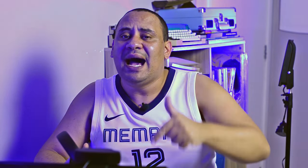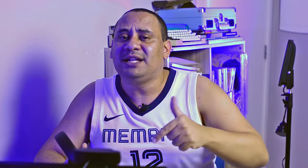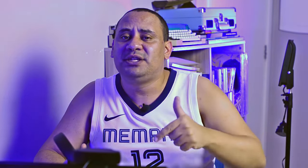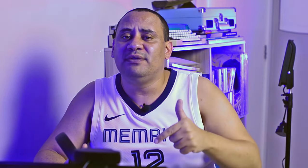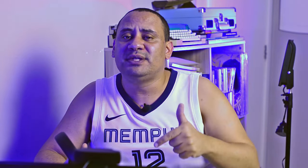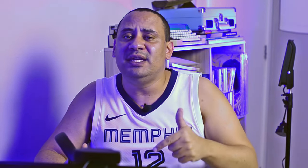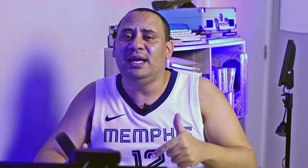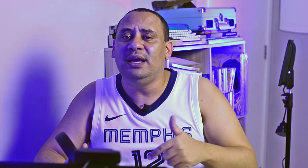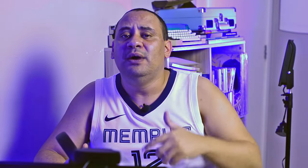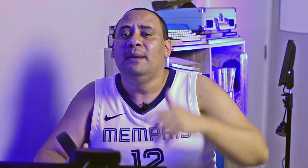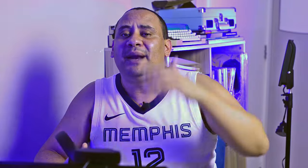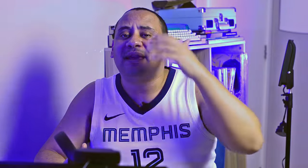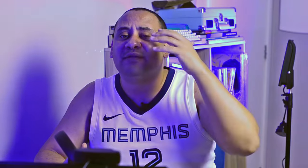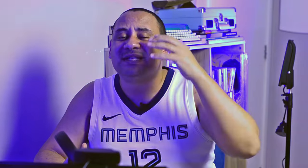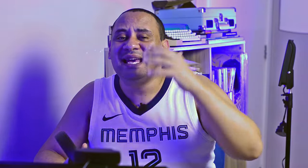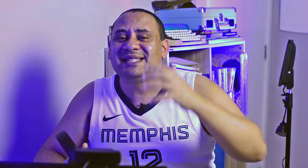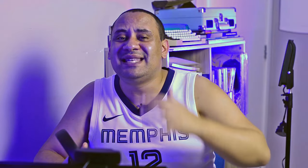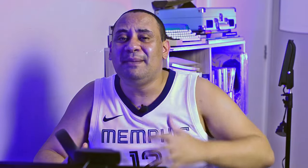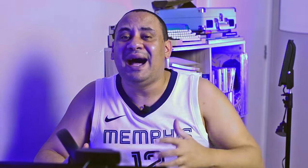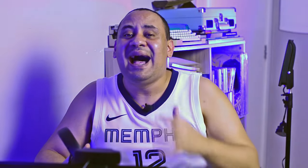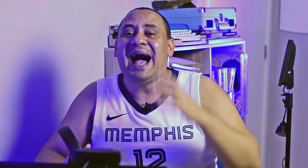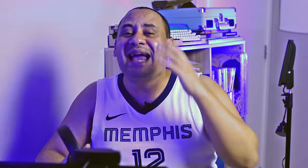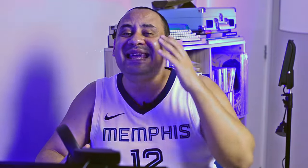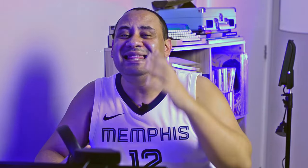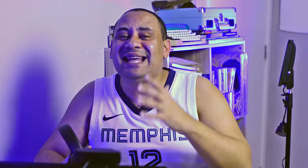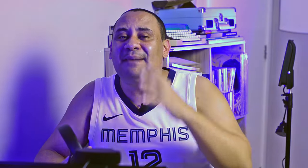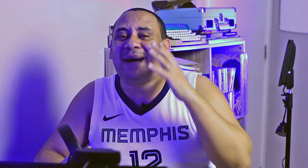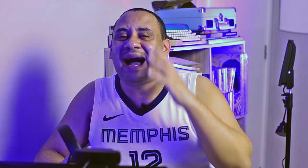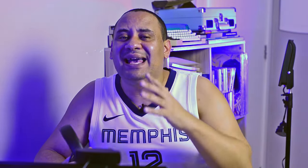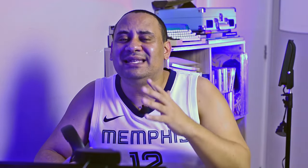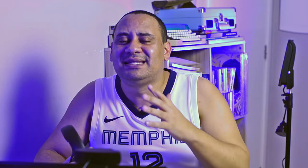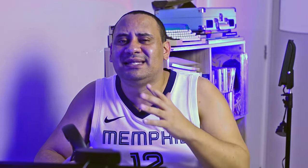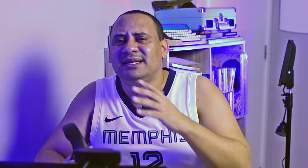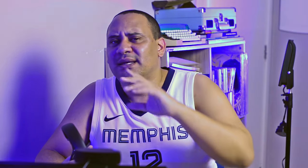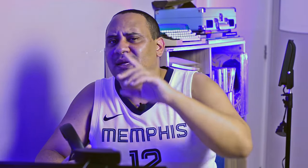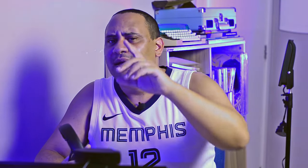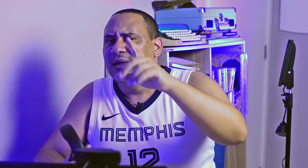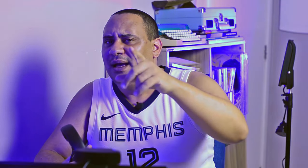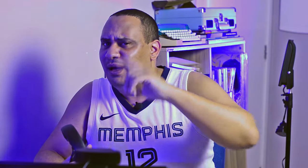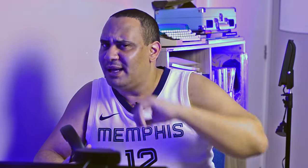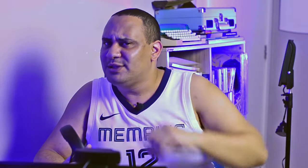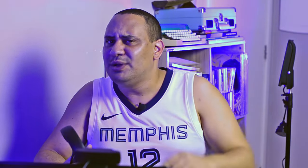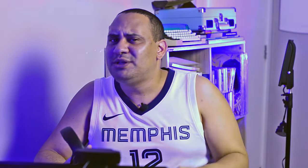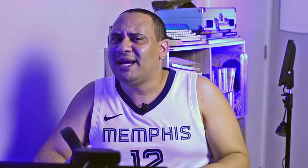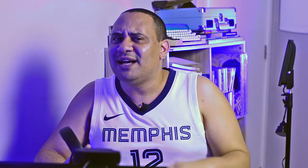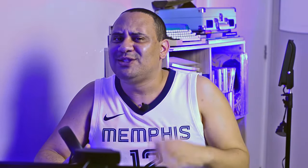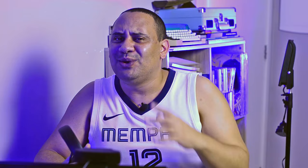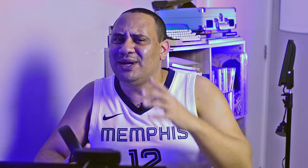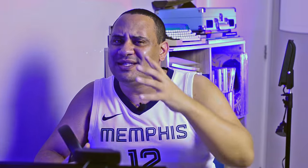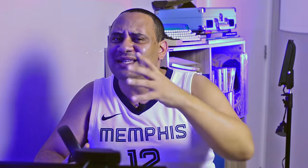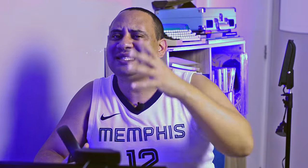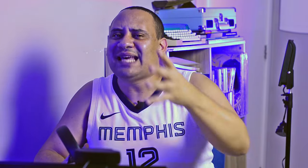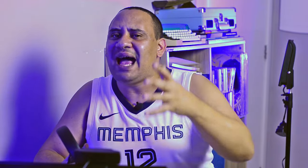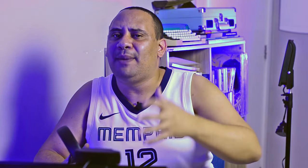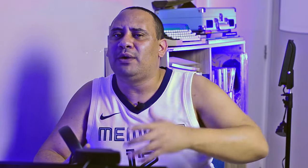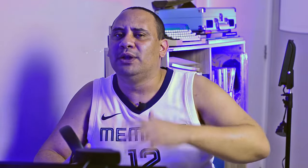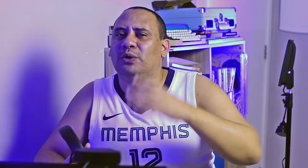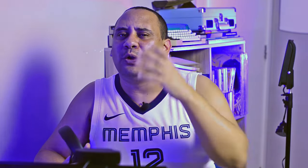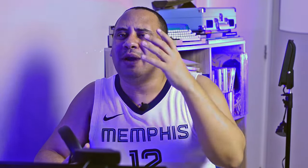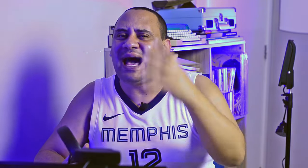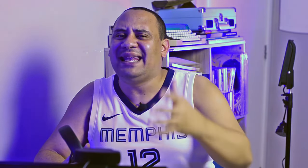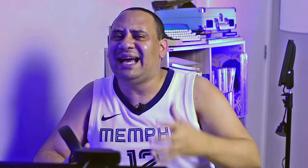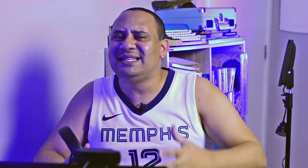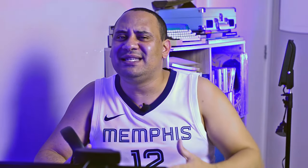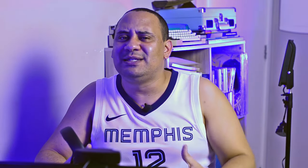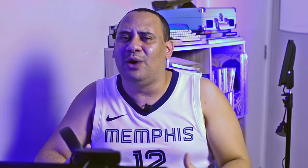like, ative o sininho para que você receba ainda mais as notificações e saiba quando